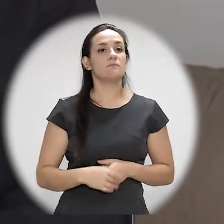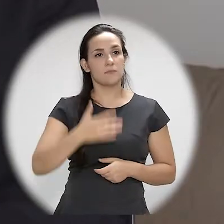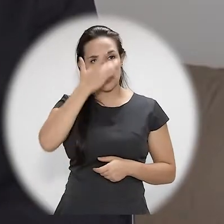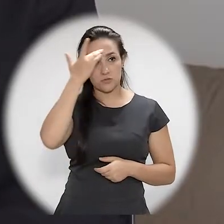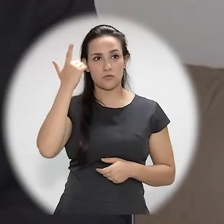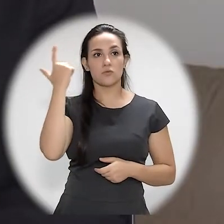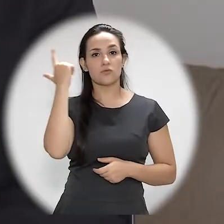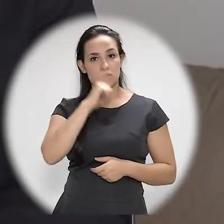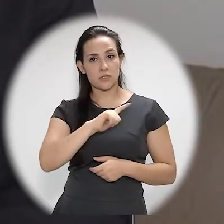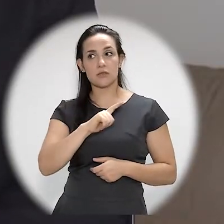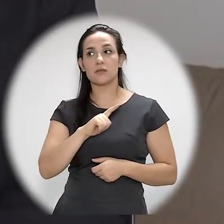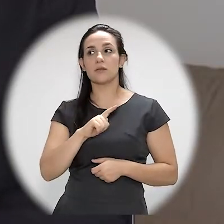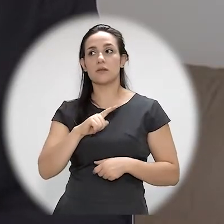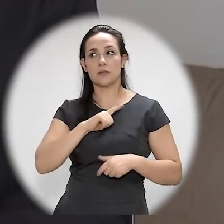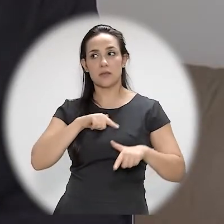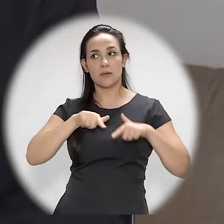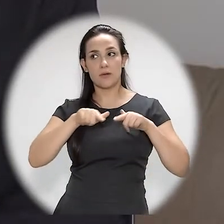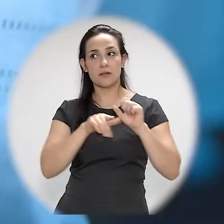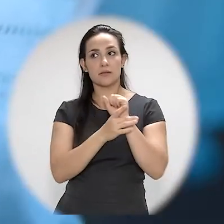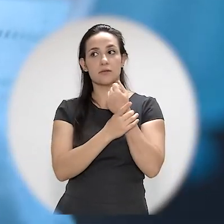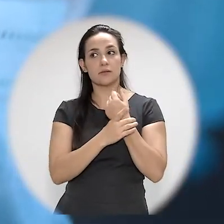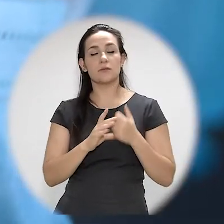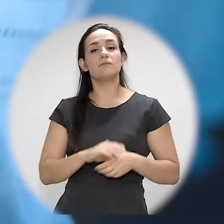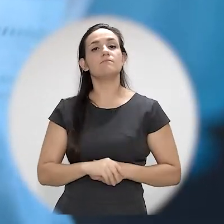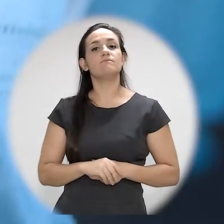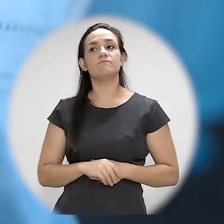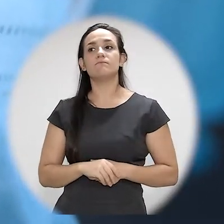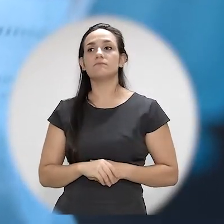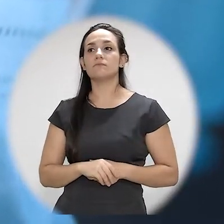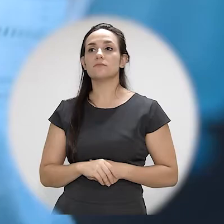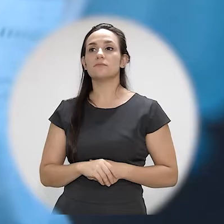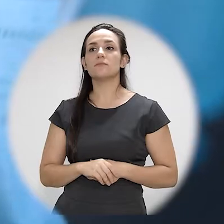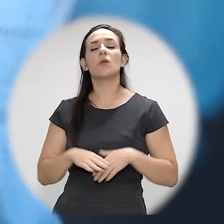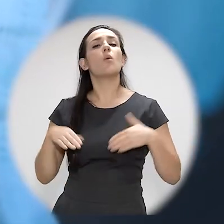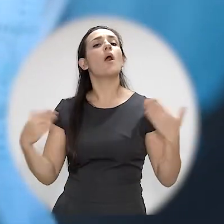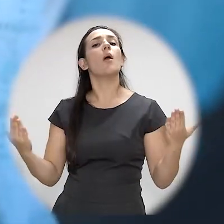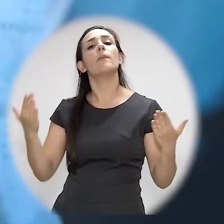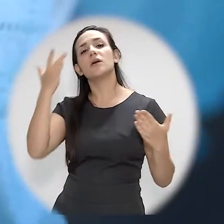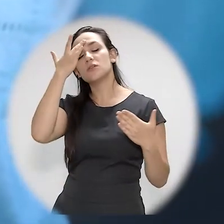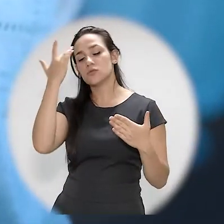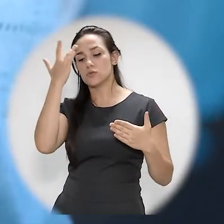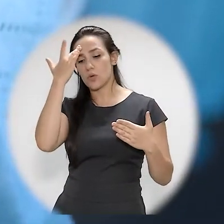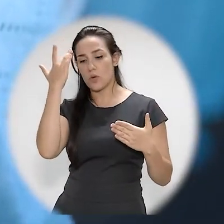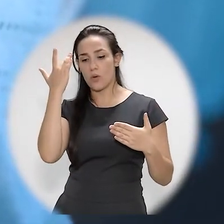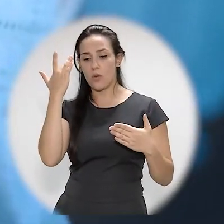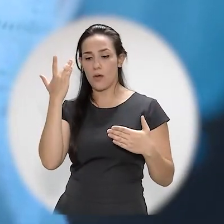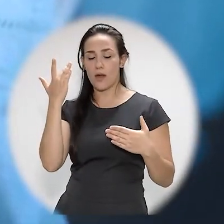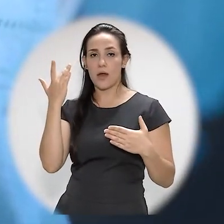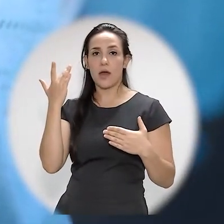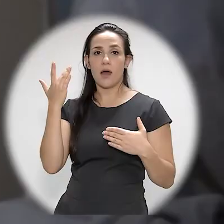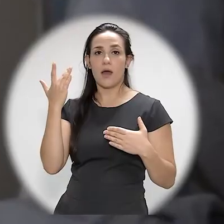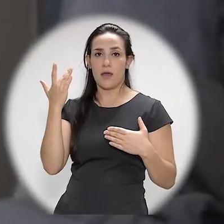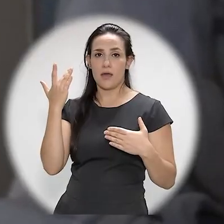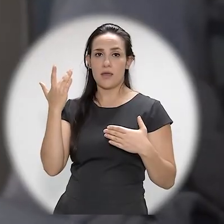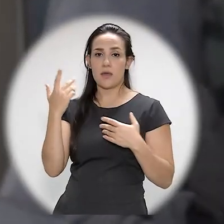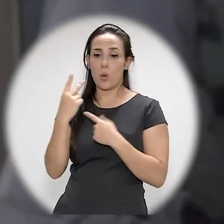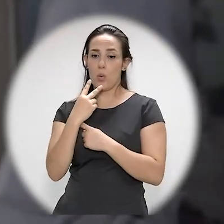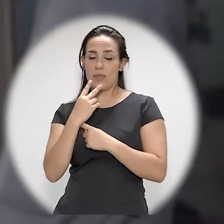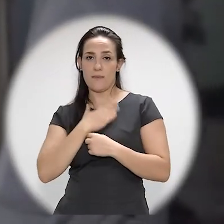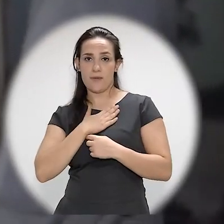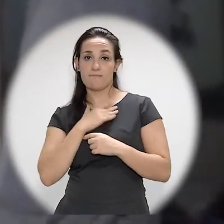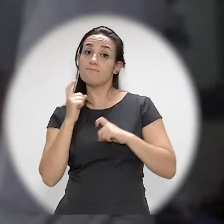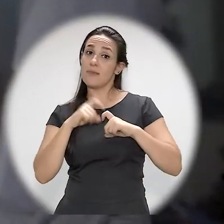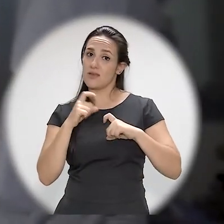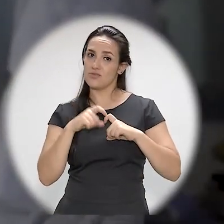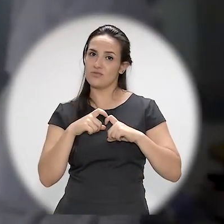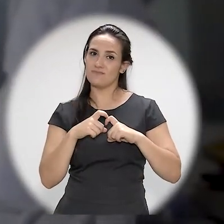garantir um trabalho seguro neste momento. E quem trata da saúde de todos nós merece atenção especial. A saúde mental